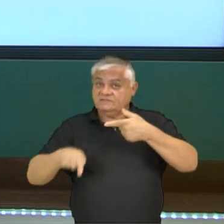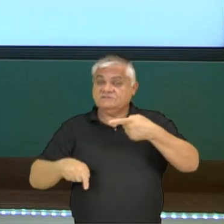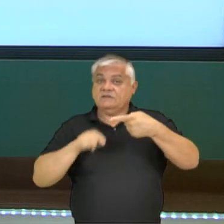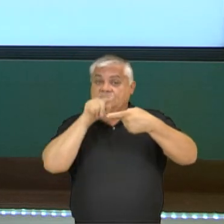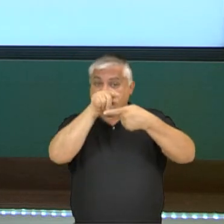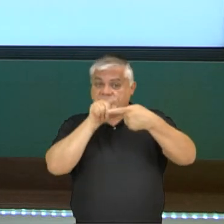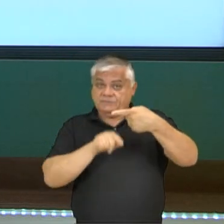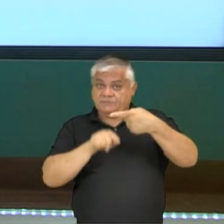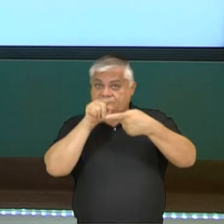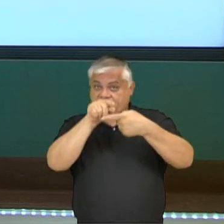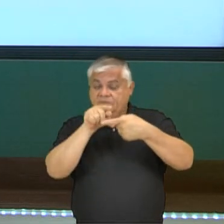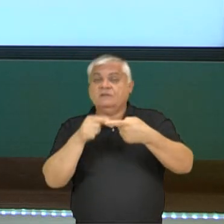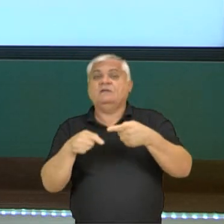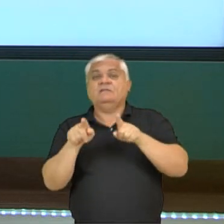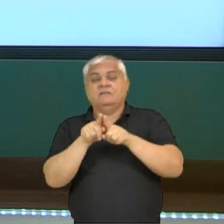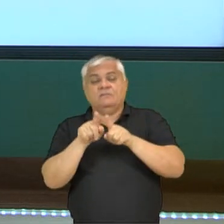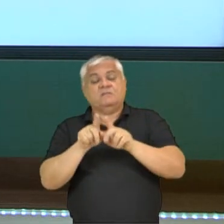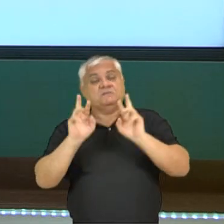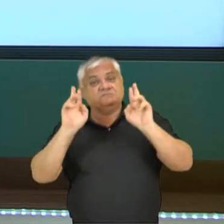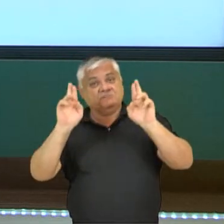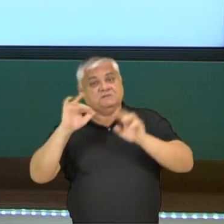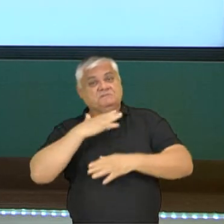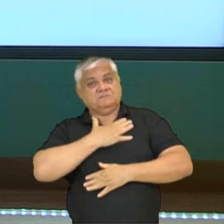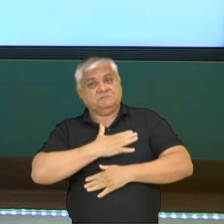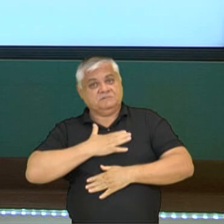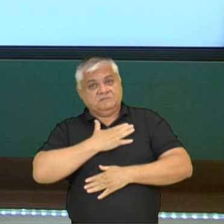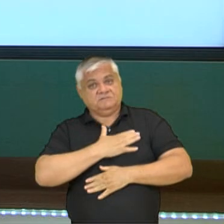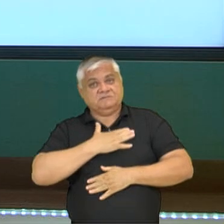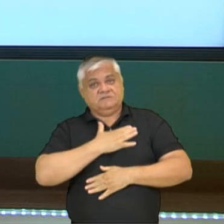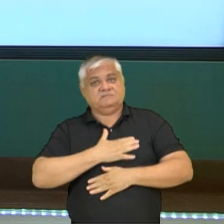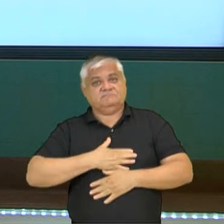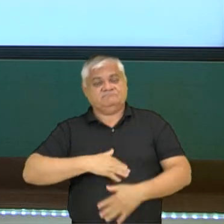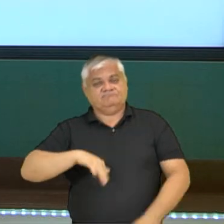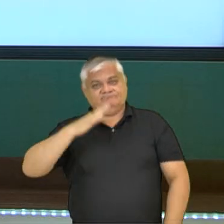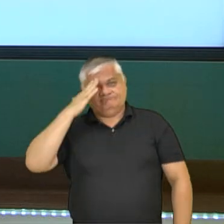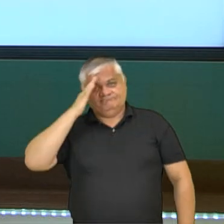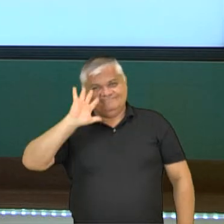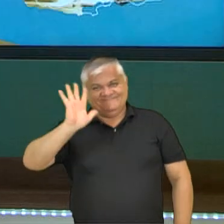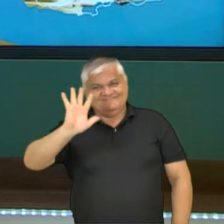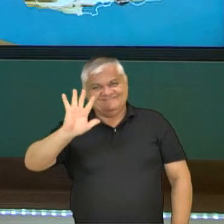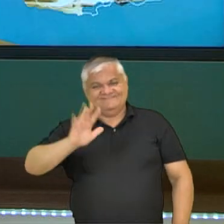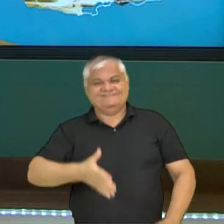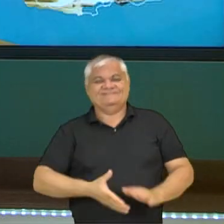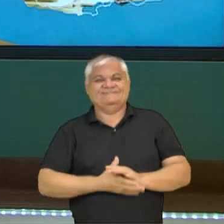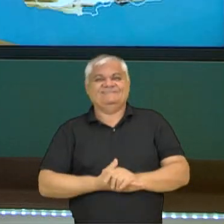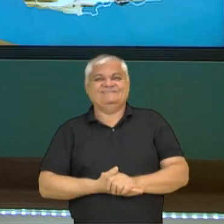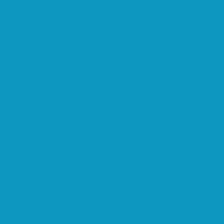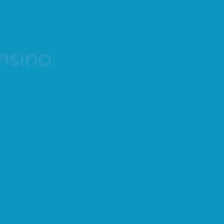fração por fração. Eu espero que vocês tenham gostado e até breve!